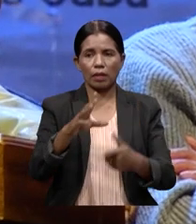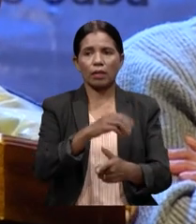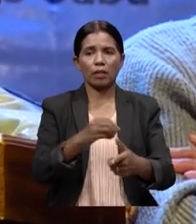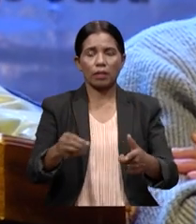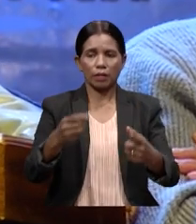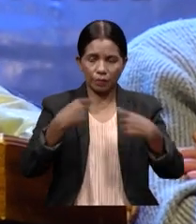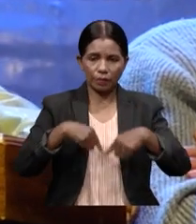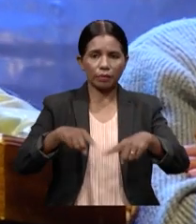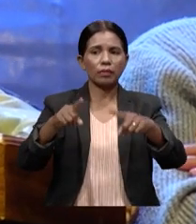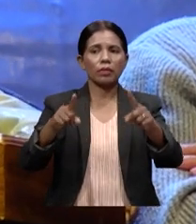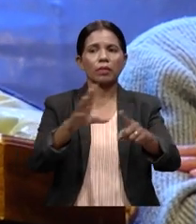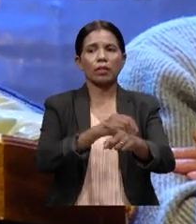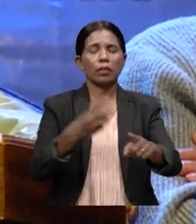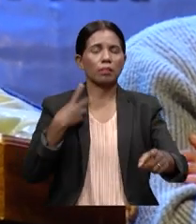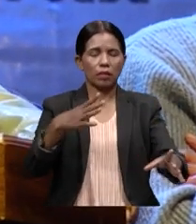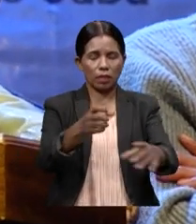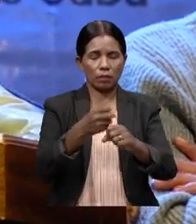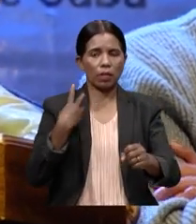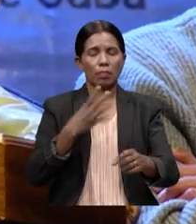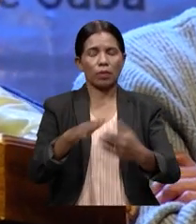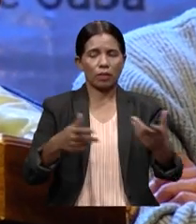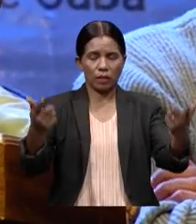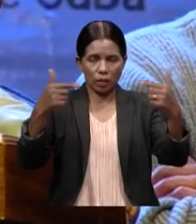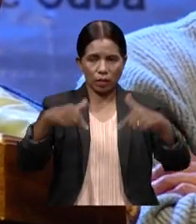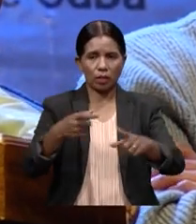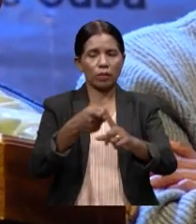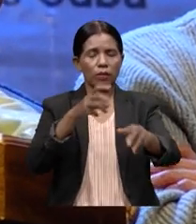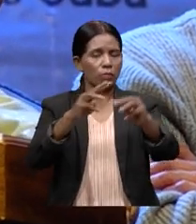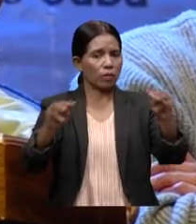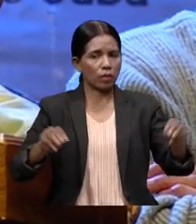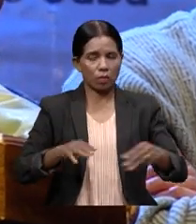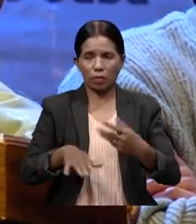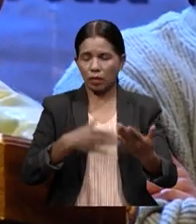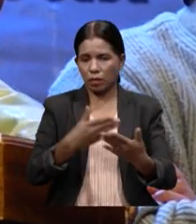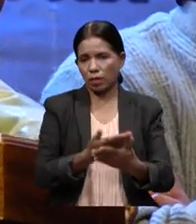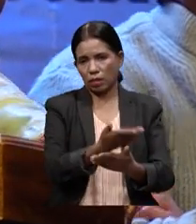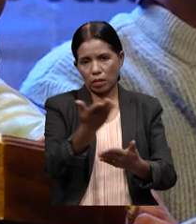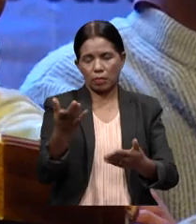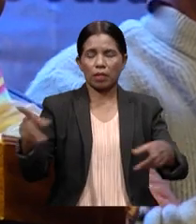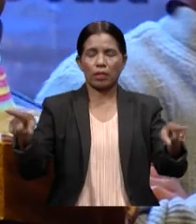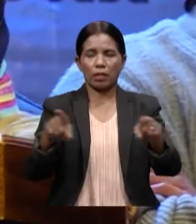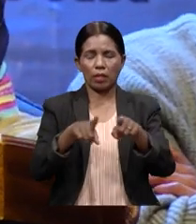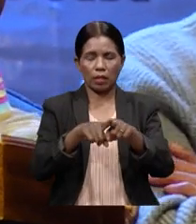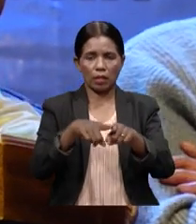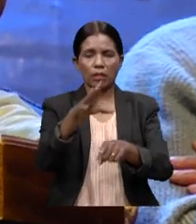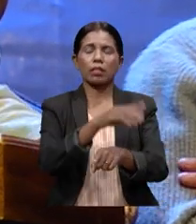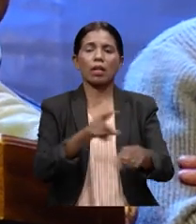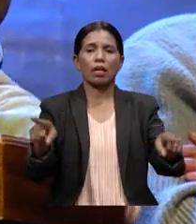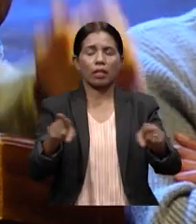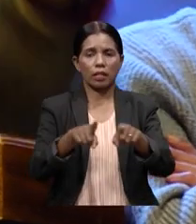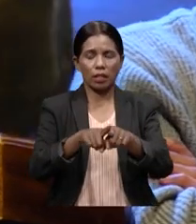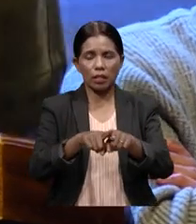Obrigado a emissimo a meu toto e a né, vosso município será toto e menudar a humanai.